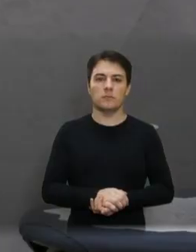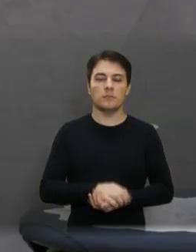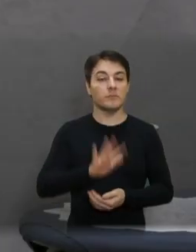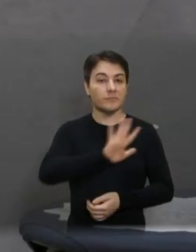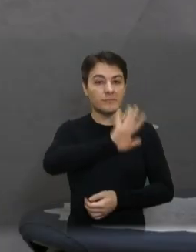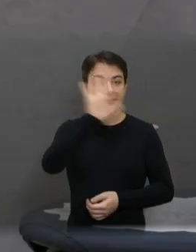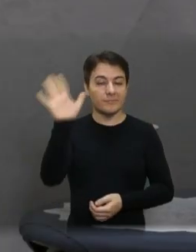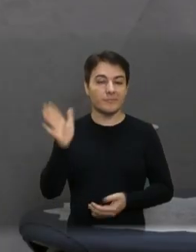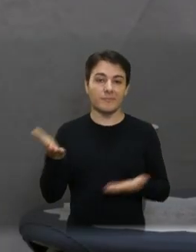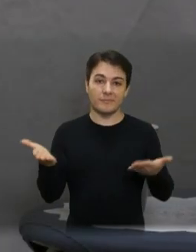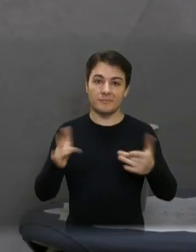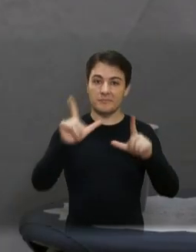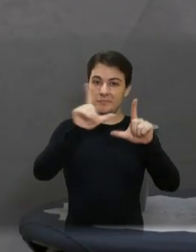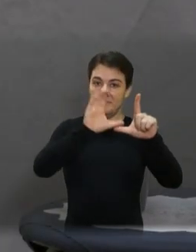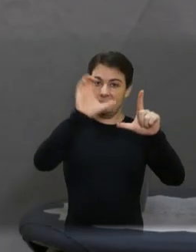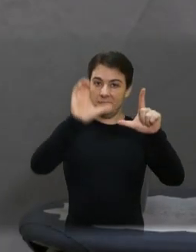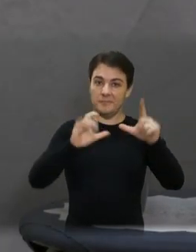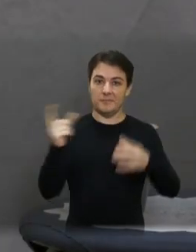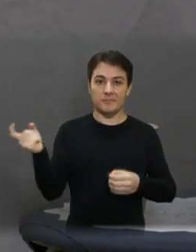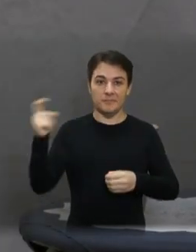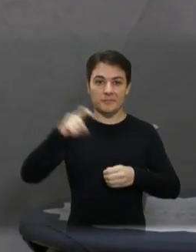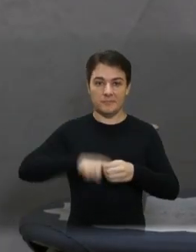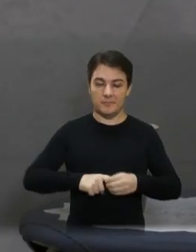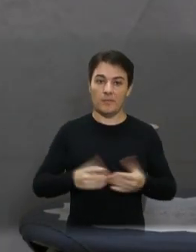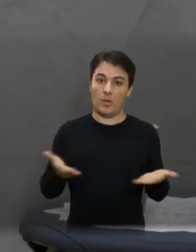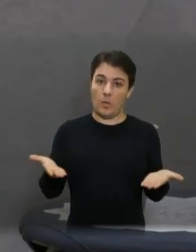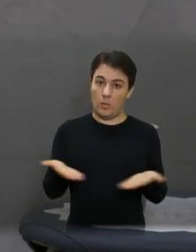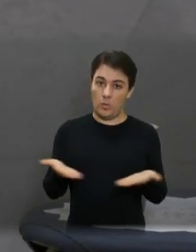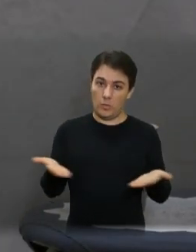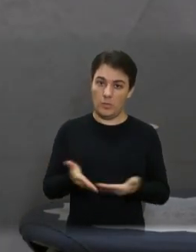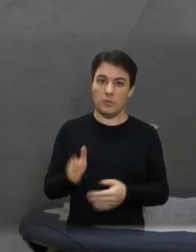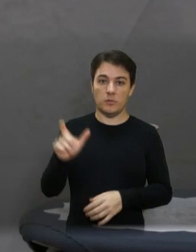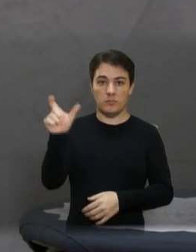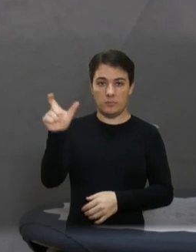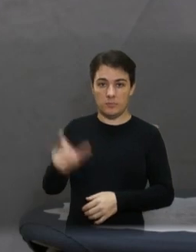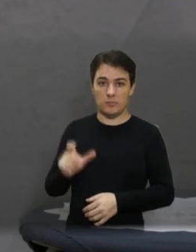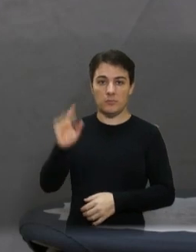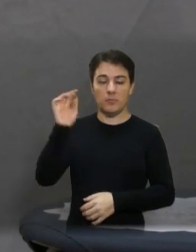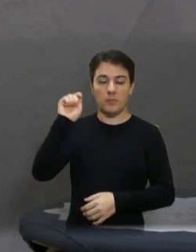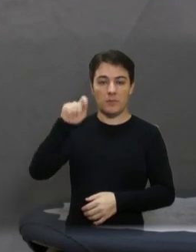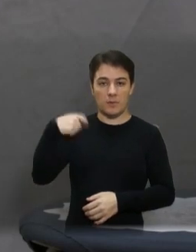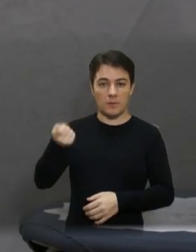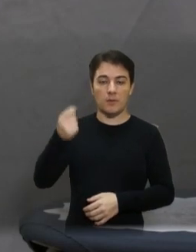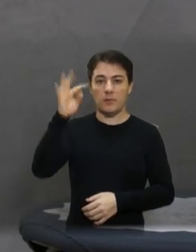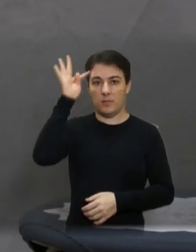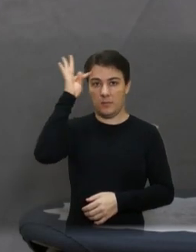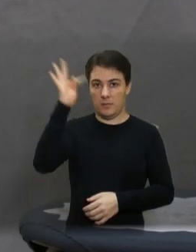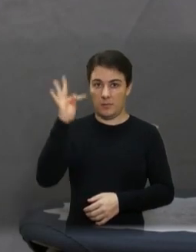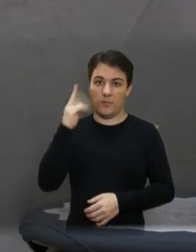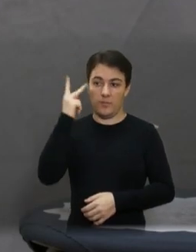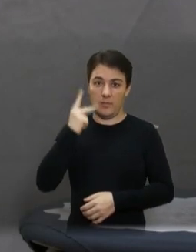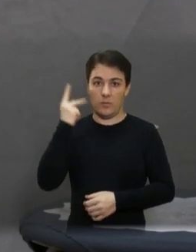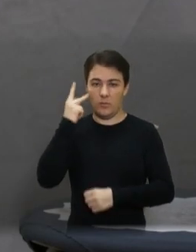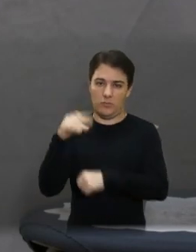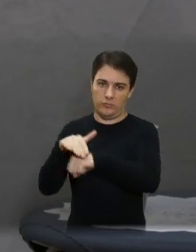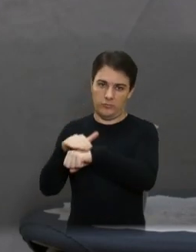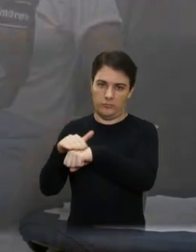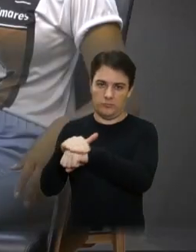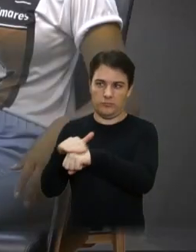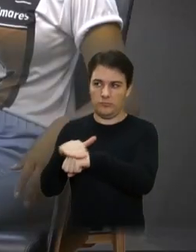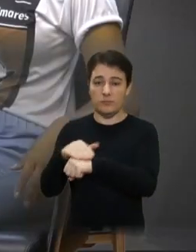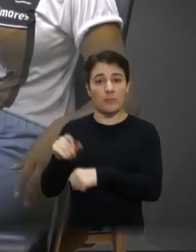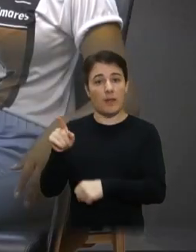Olá de volta com esta edição do programa vereadores em Ação conversando com a vereadora Tainara Faria